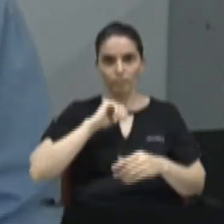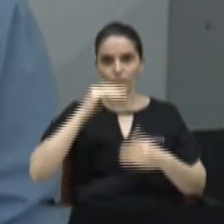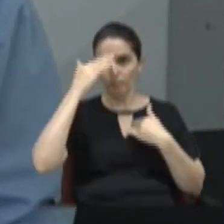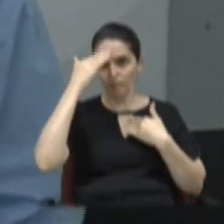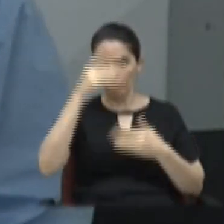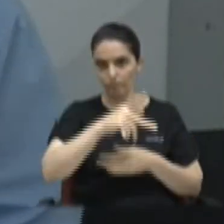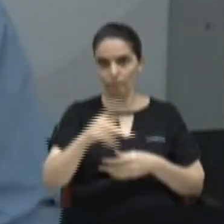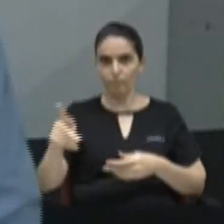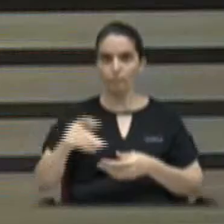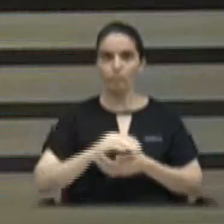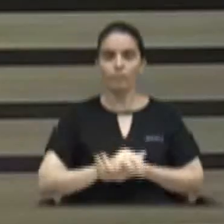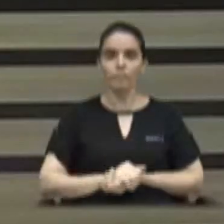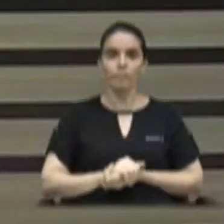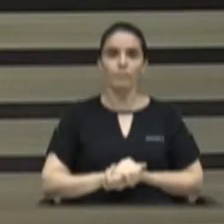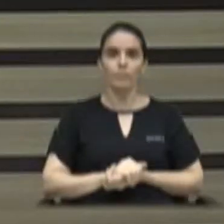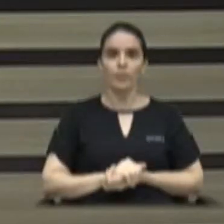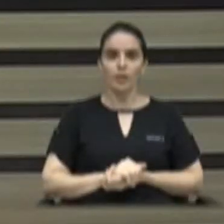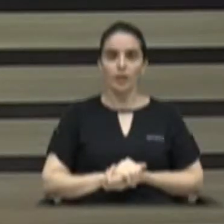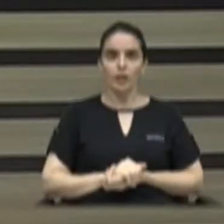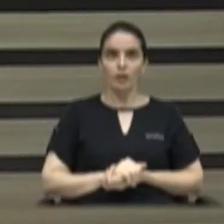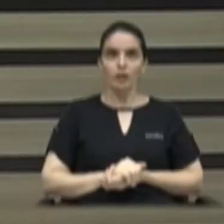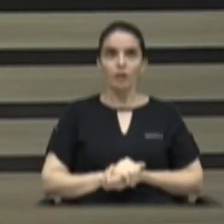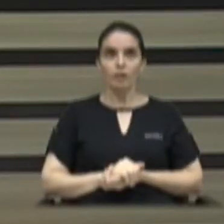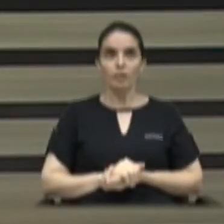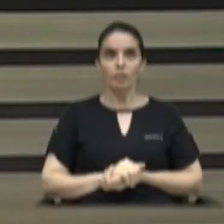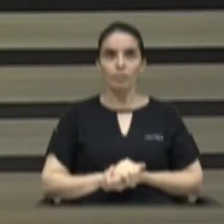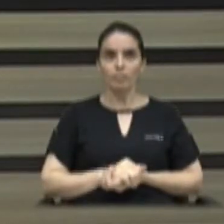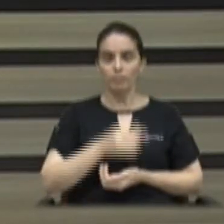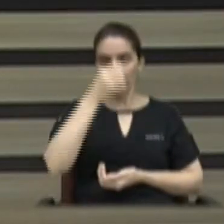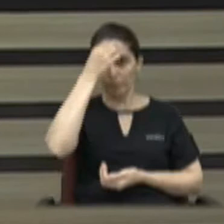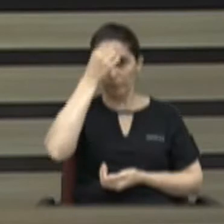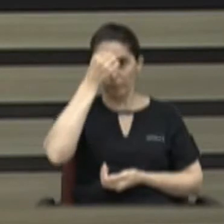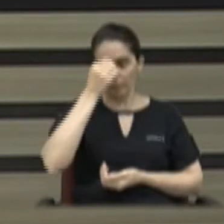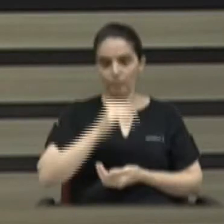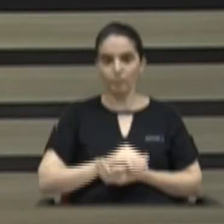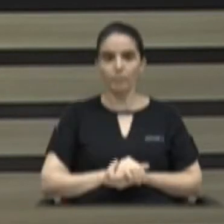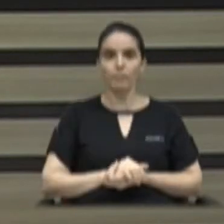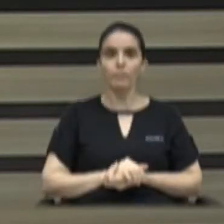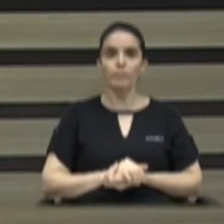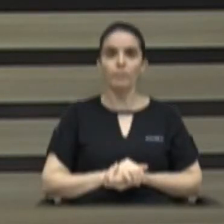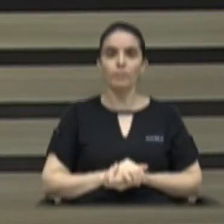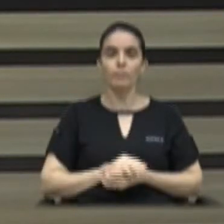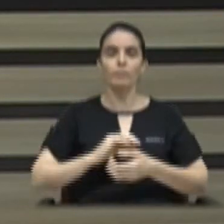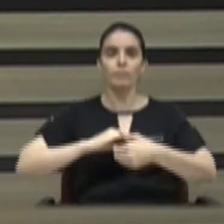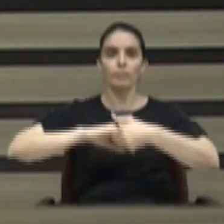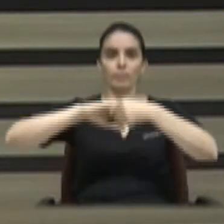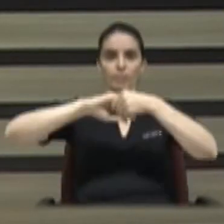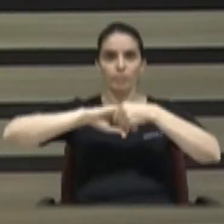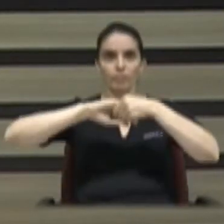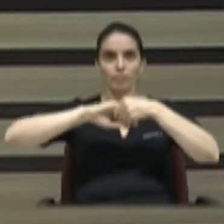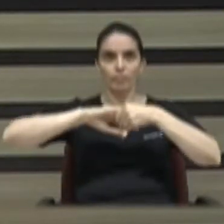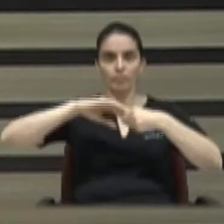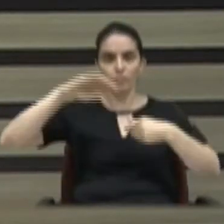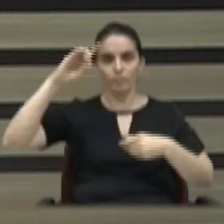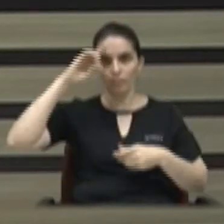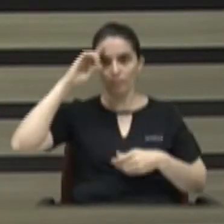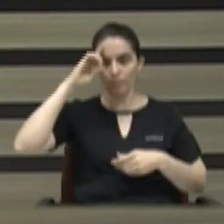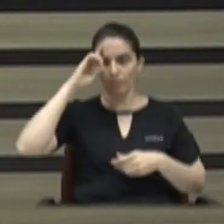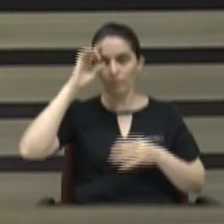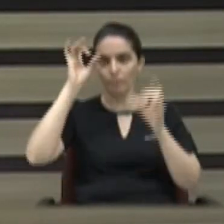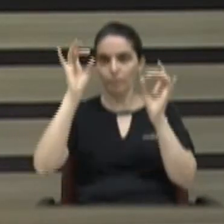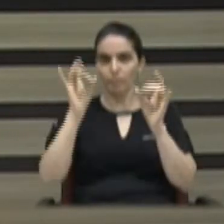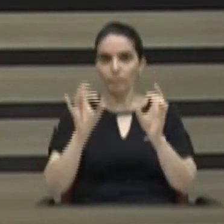Obrigado, presidente. Questão de ordem, senhor presidente. Questão de ordem, vereador Rafael Camargo. Eu queria dar os parabéns pelo Dia Internacional